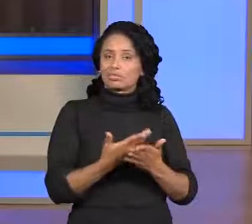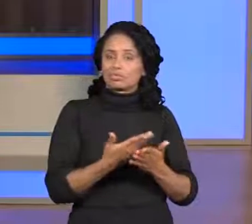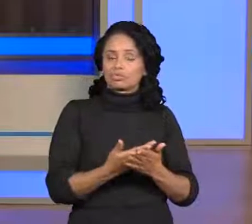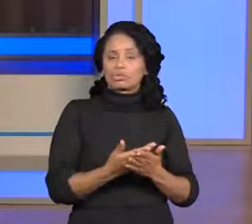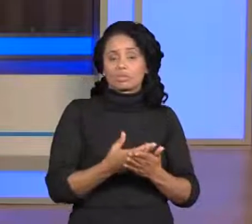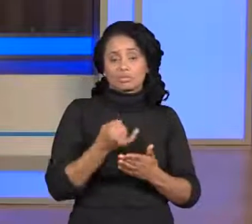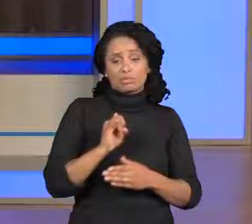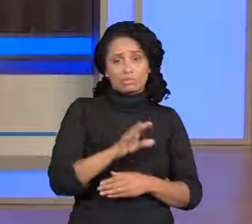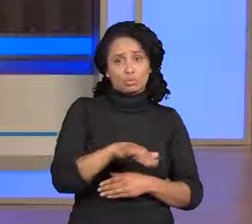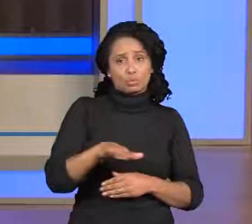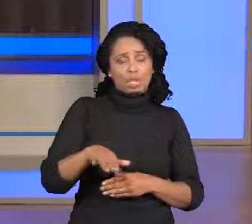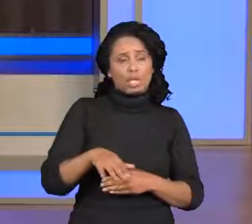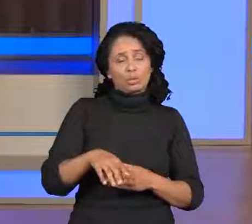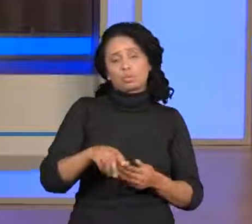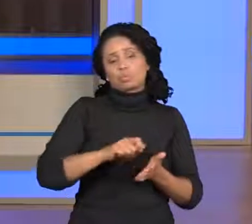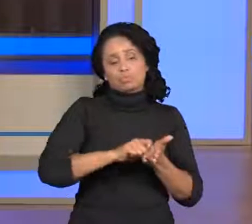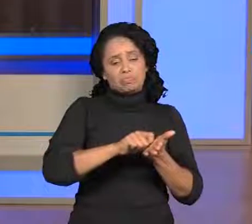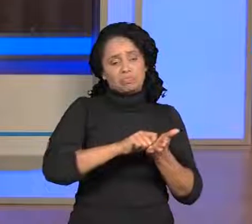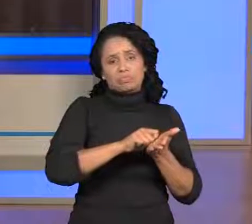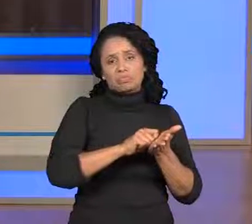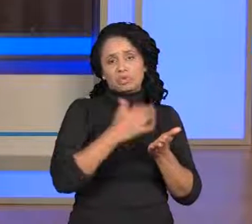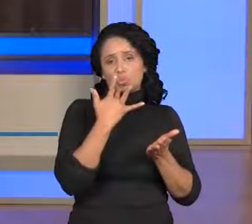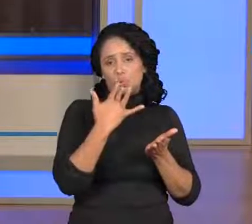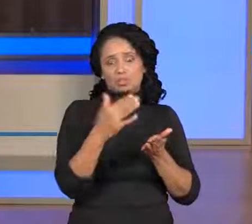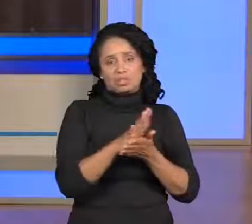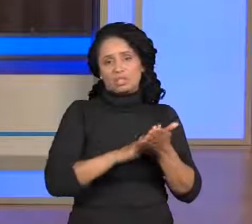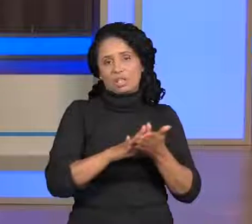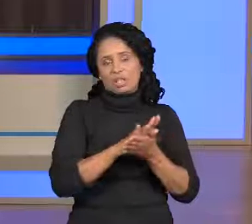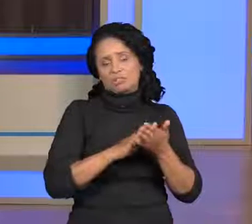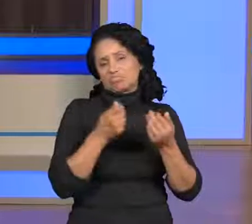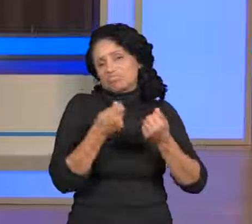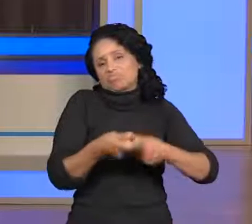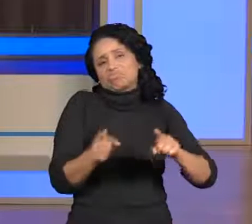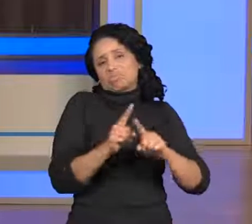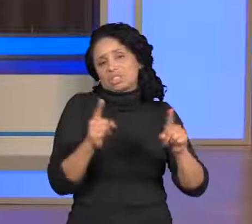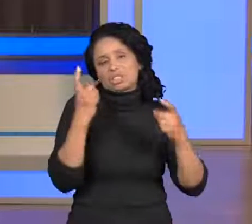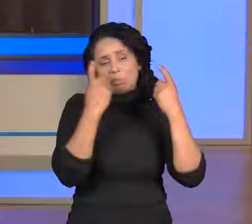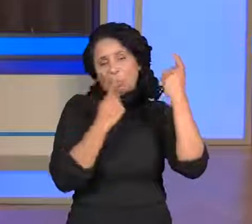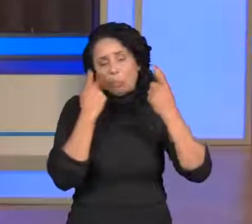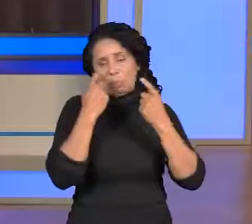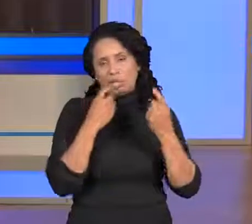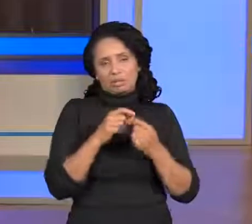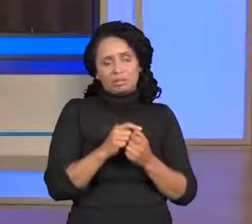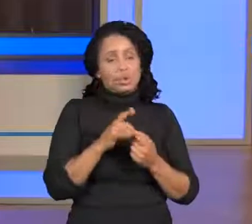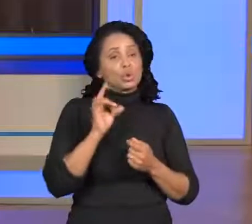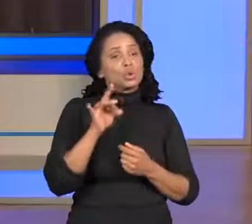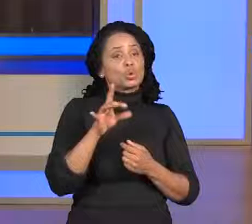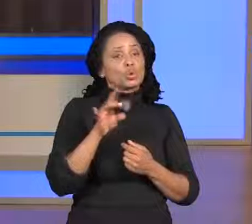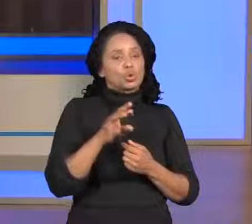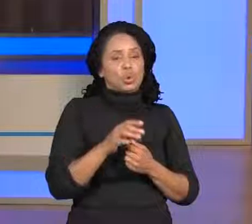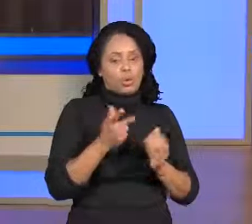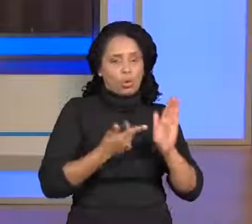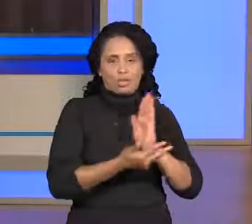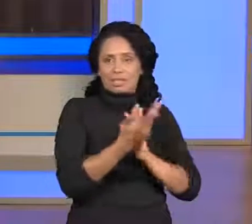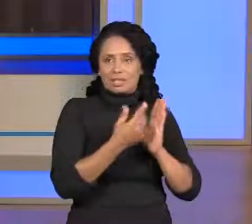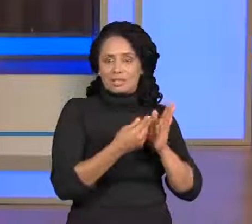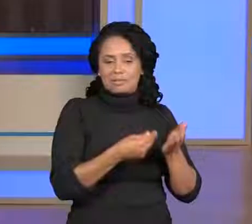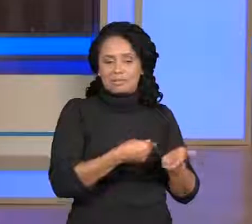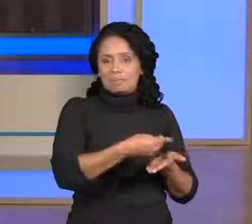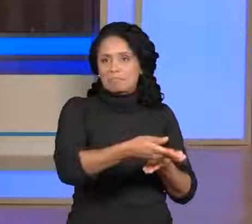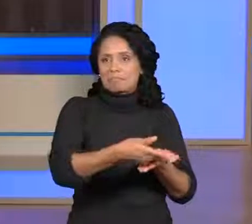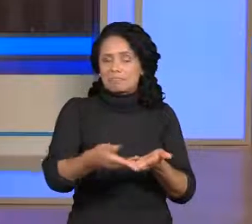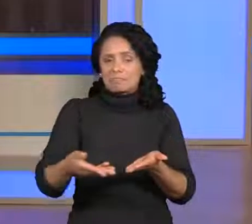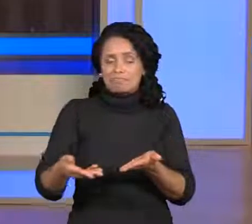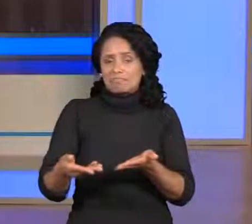não pintar, porque você só passou o desenho. Isso. Ali é só o desenho. Agora, pessoal, tem que desenhar e pintar. Por isso que eu